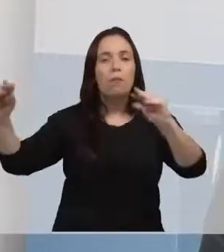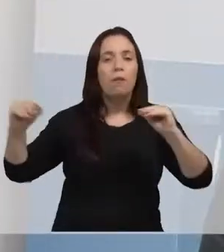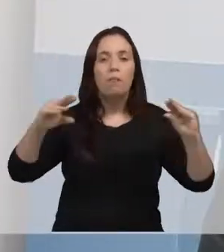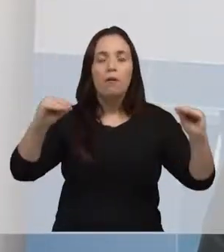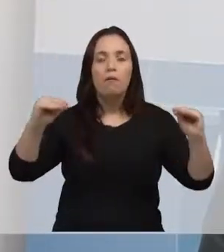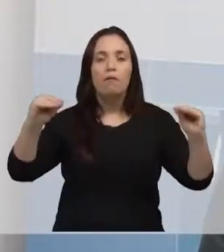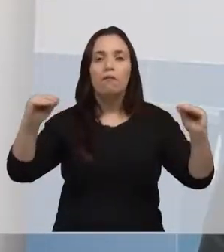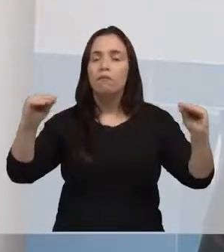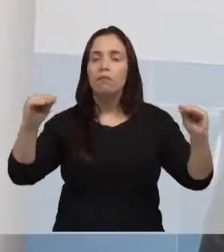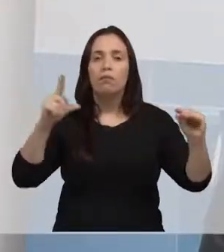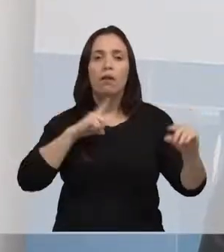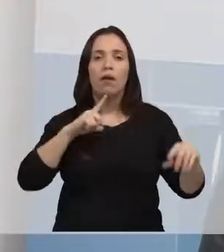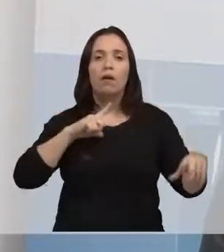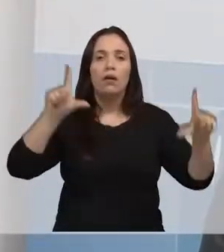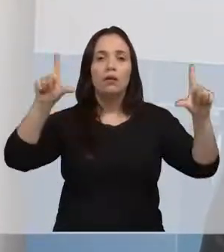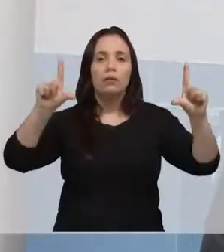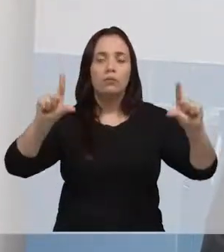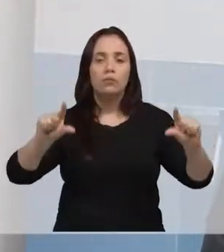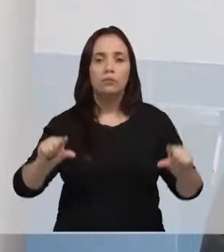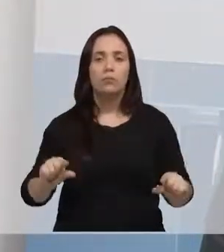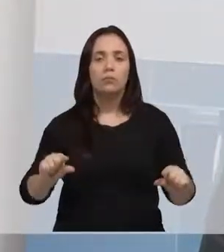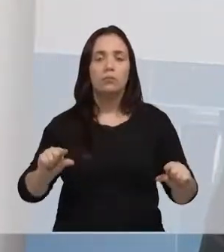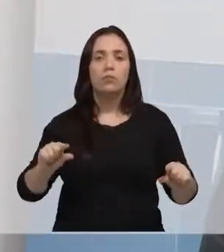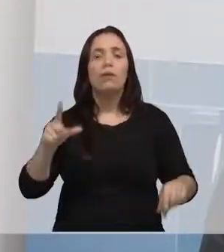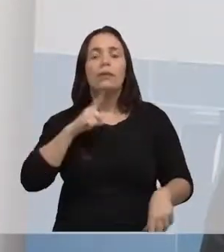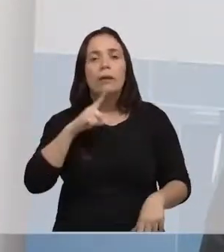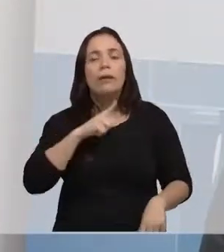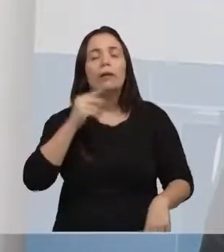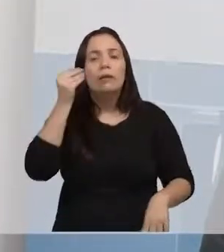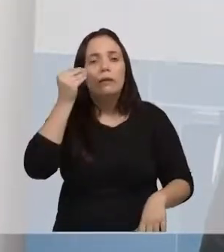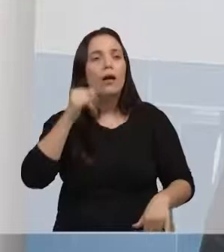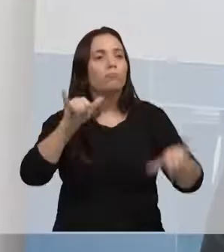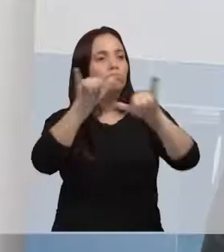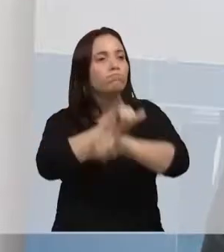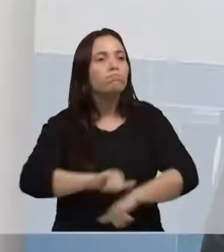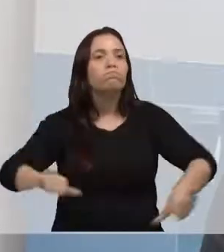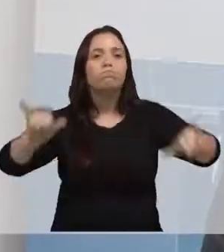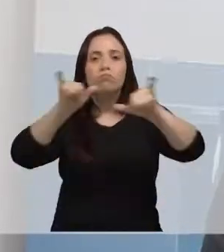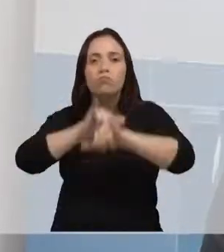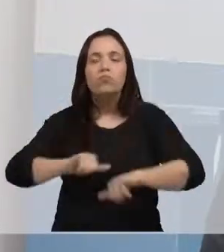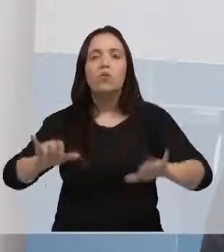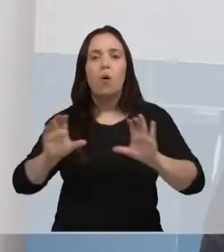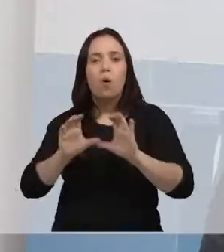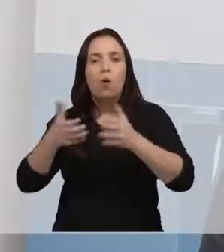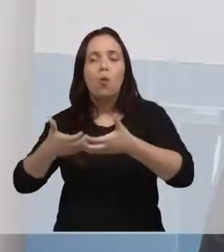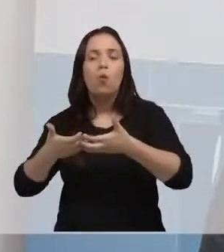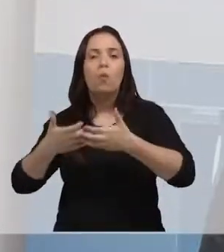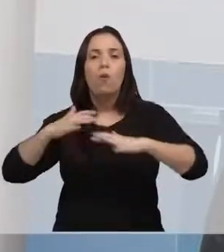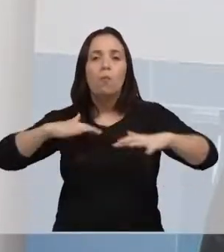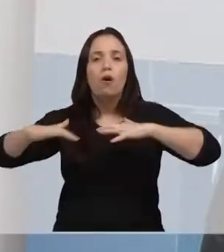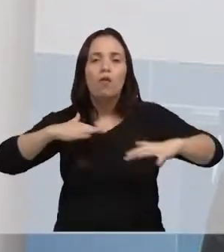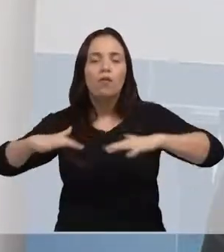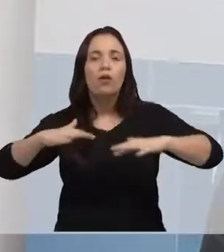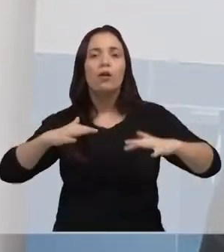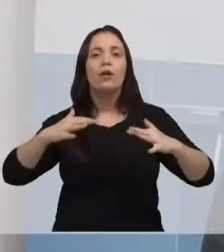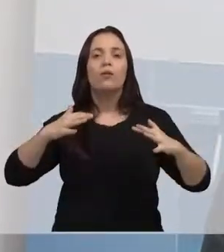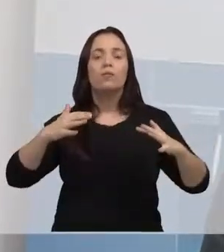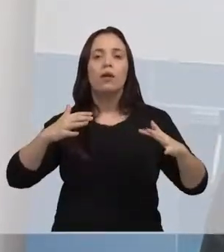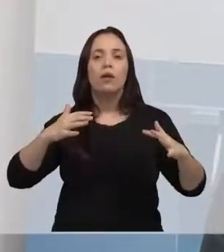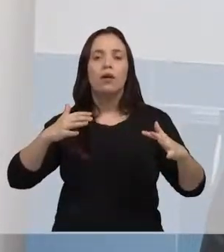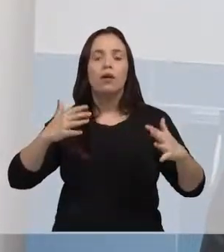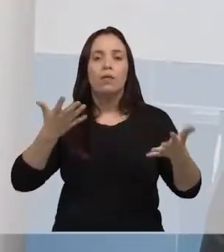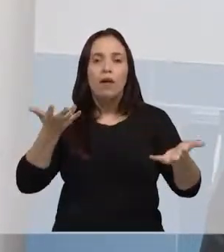estão conseguindo, como queriam, manter acesa a chama dos movimentos em relação a uma possível